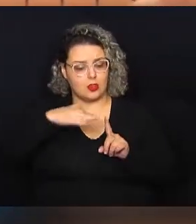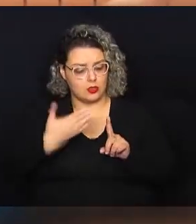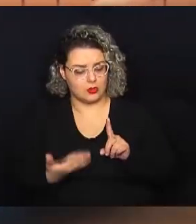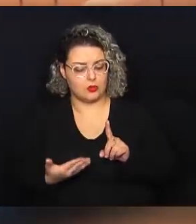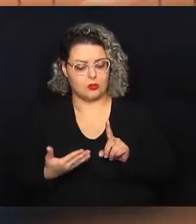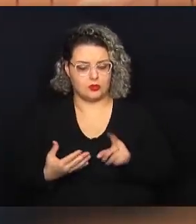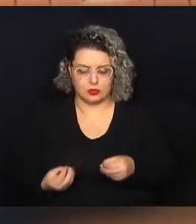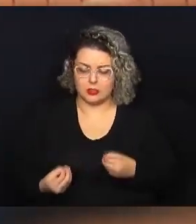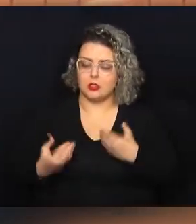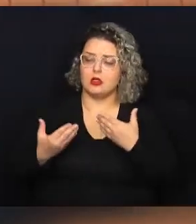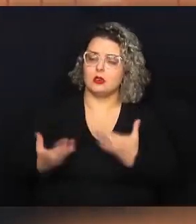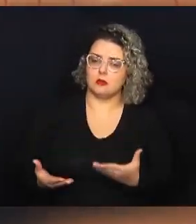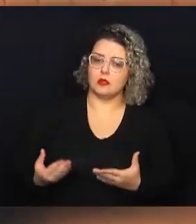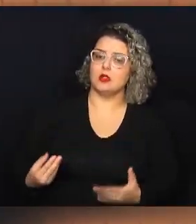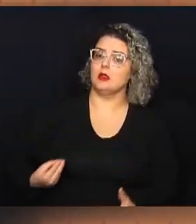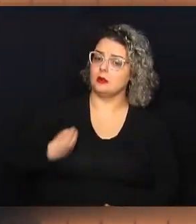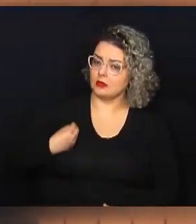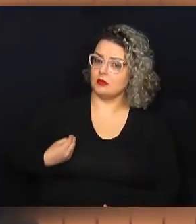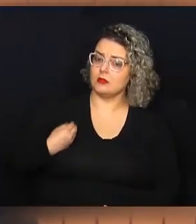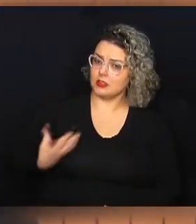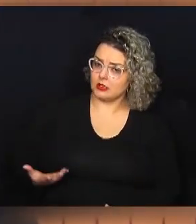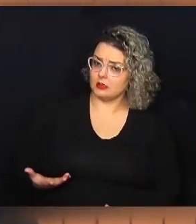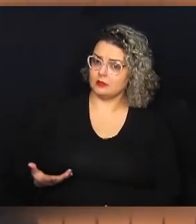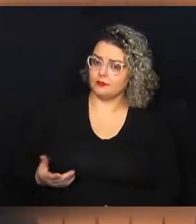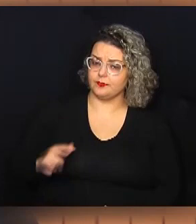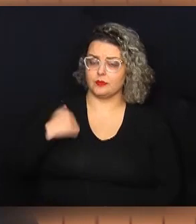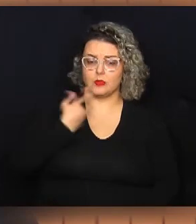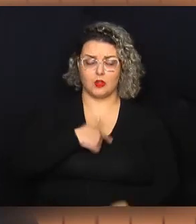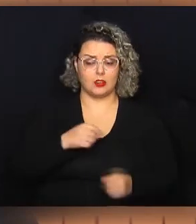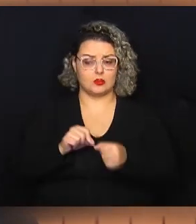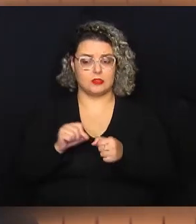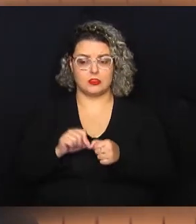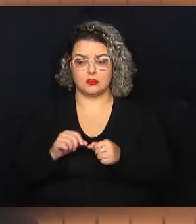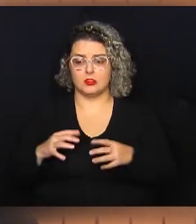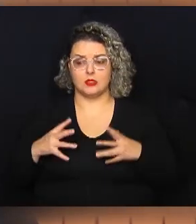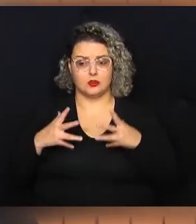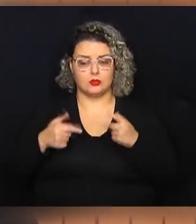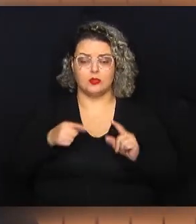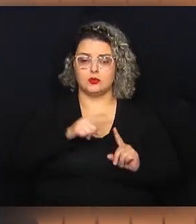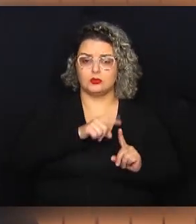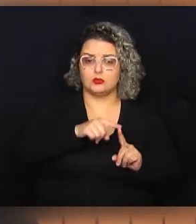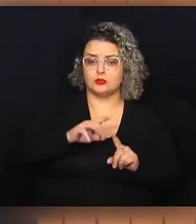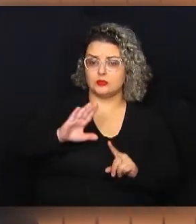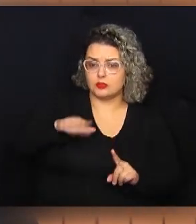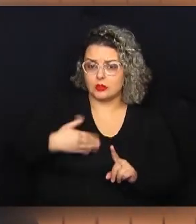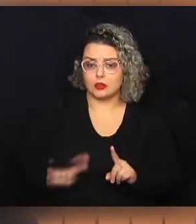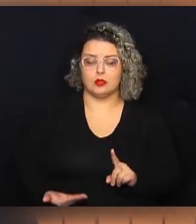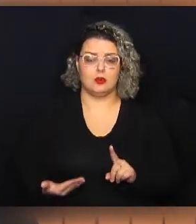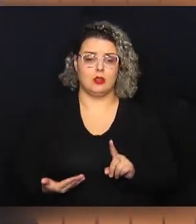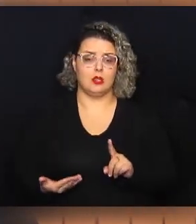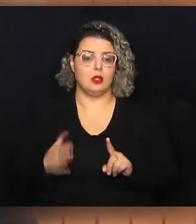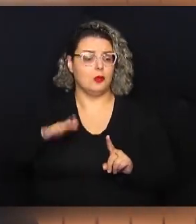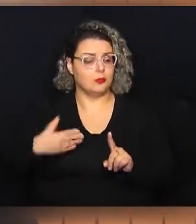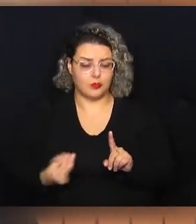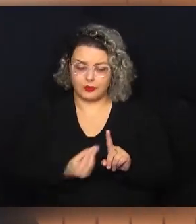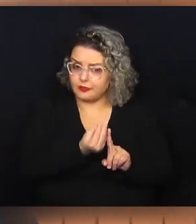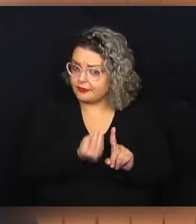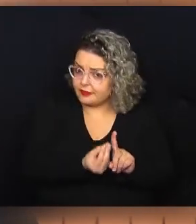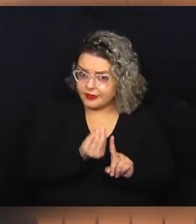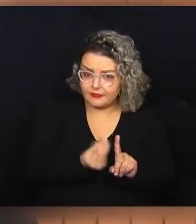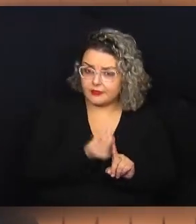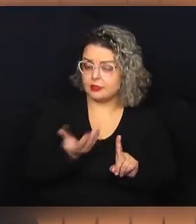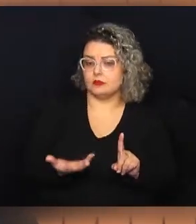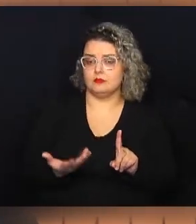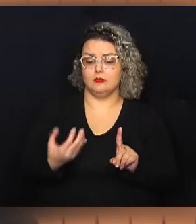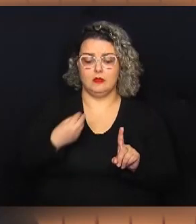devem ser concedidas em vida a gente tem que fazer todos esses todo tipo de Honra e quando a pessoa está em vida